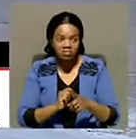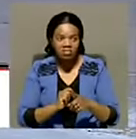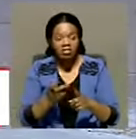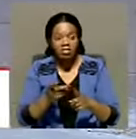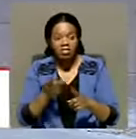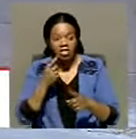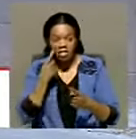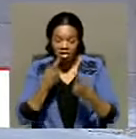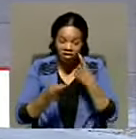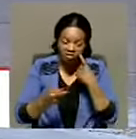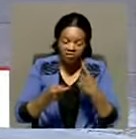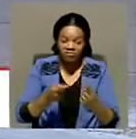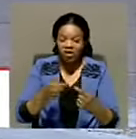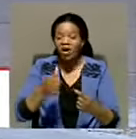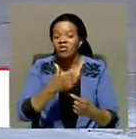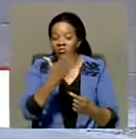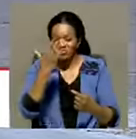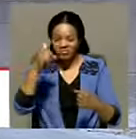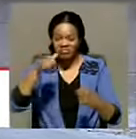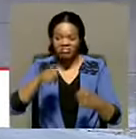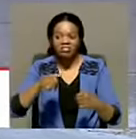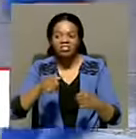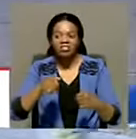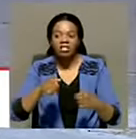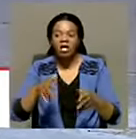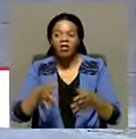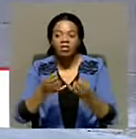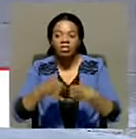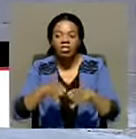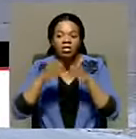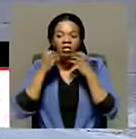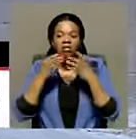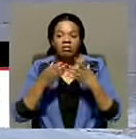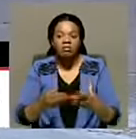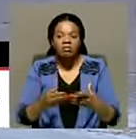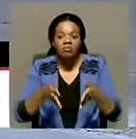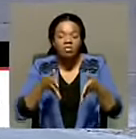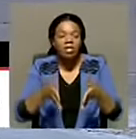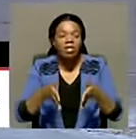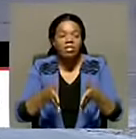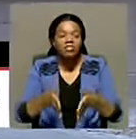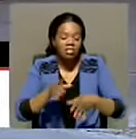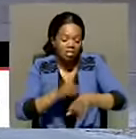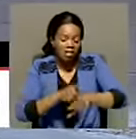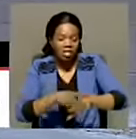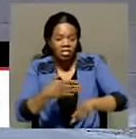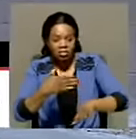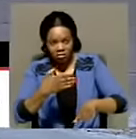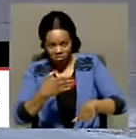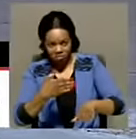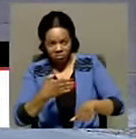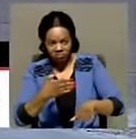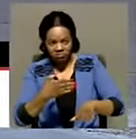os nossos telespectadores. É importante dizer que são neste momento aqui 7 horas e